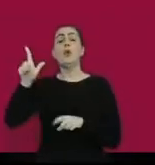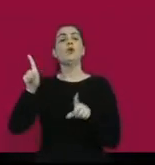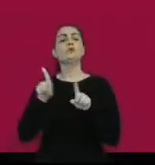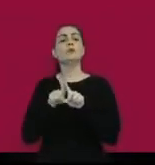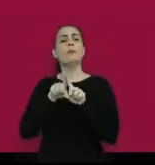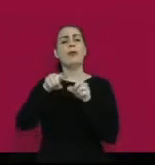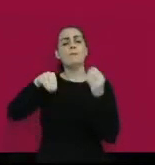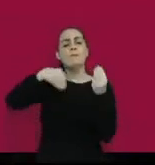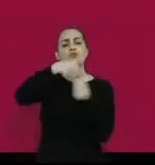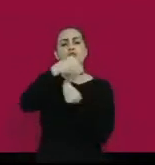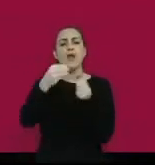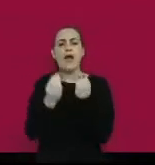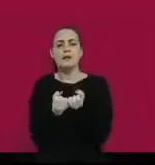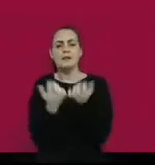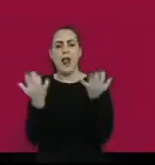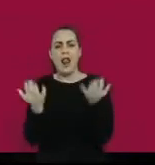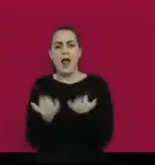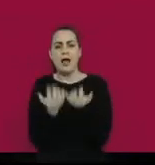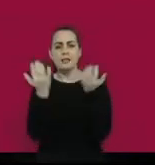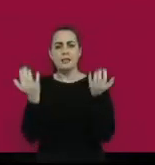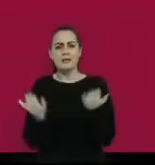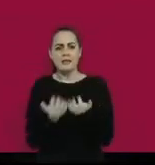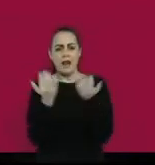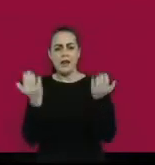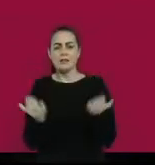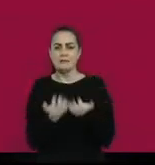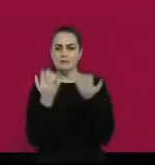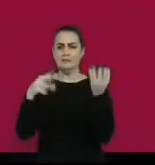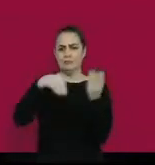pouquinho da beterraba aí nessas receitas, mas